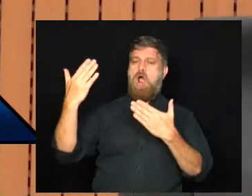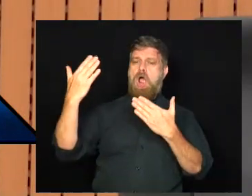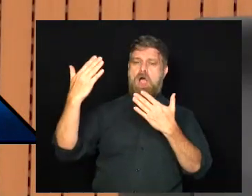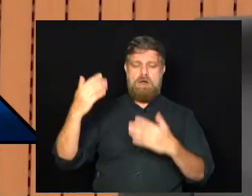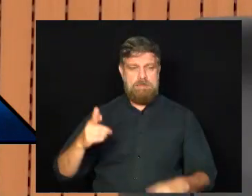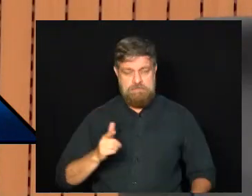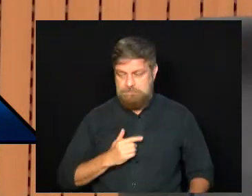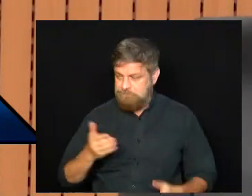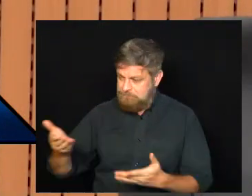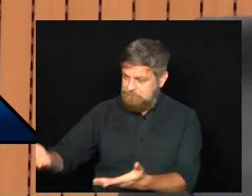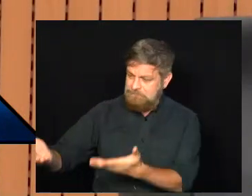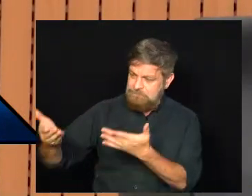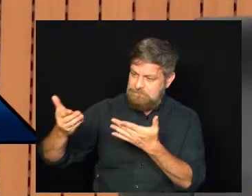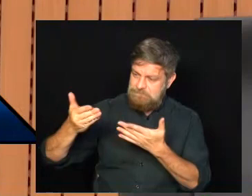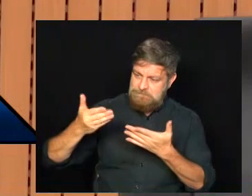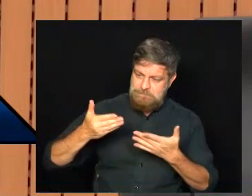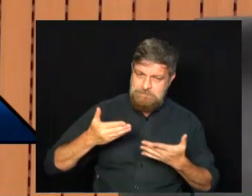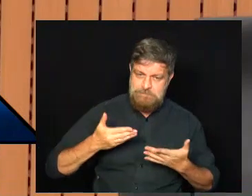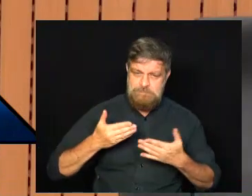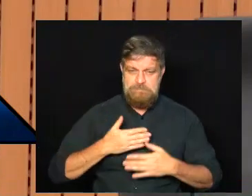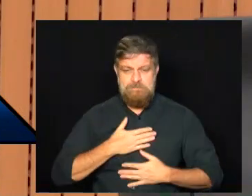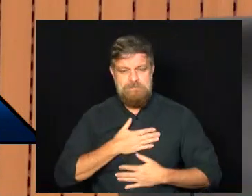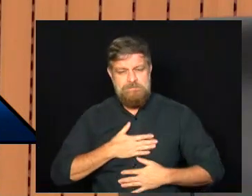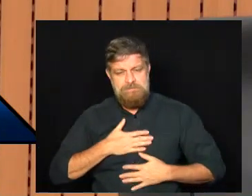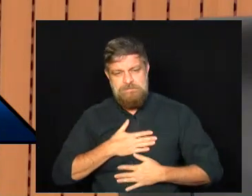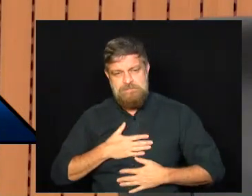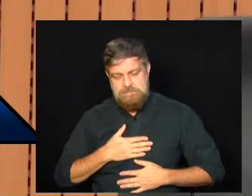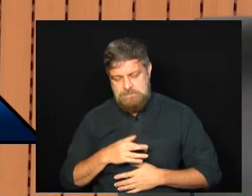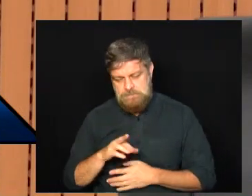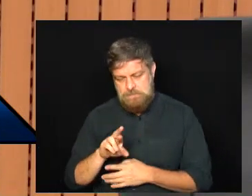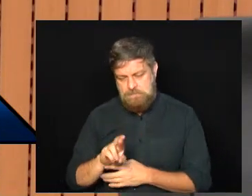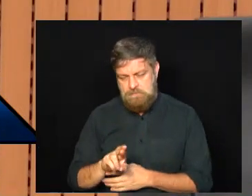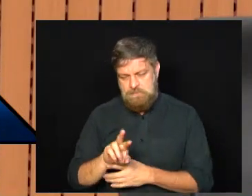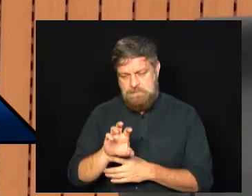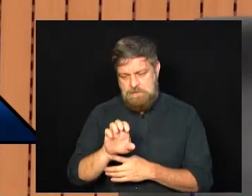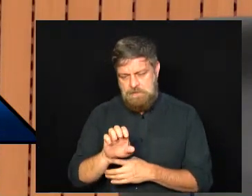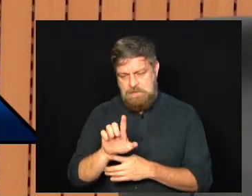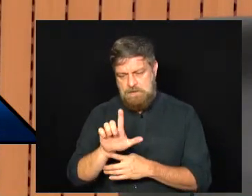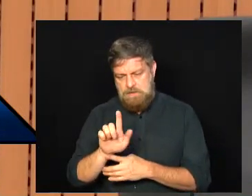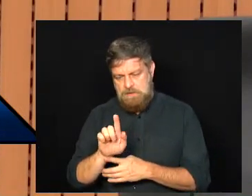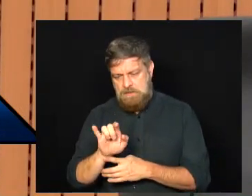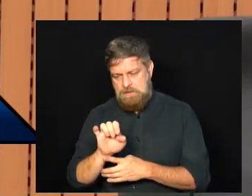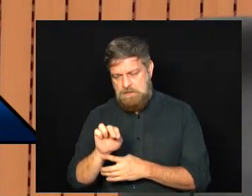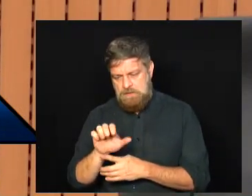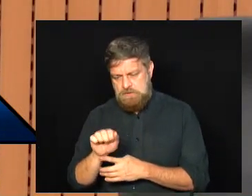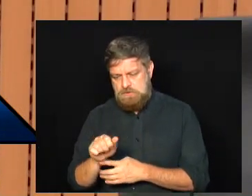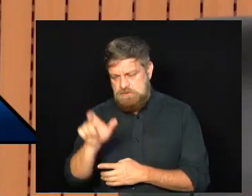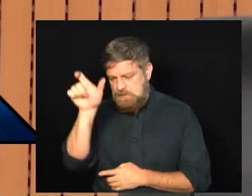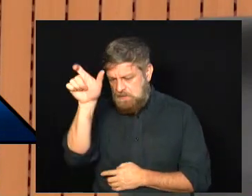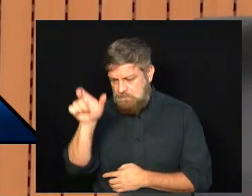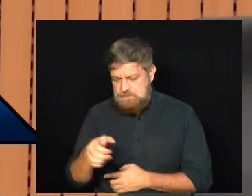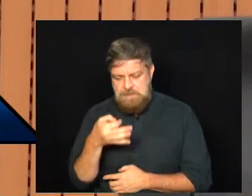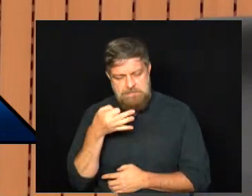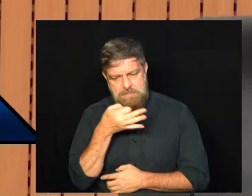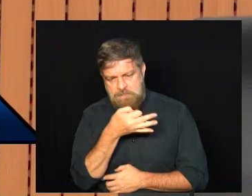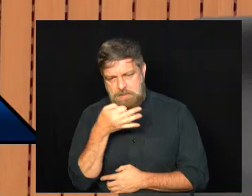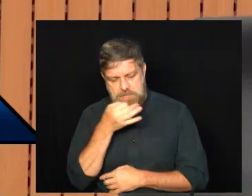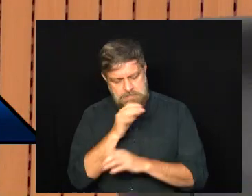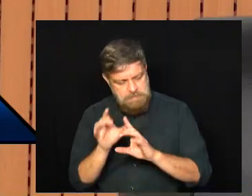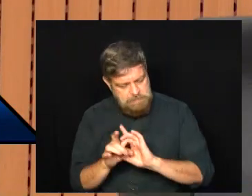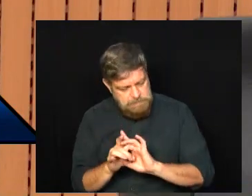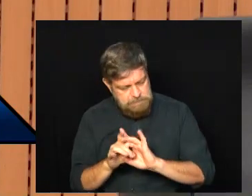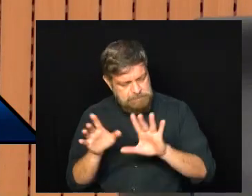Regina Márcia. Essa reunião é sua para falar desse tema de extrema importância,